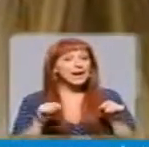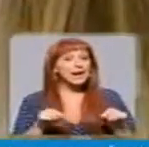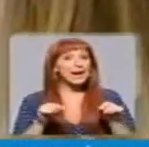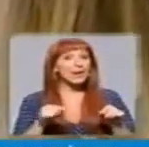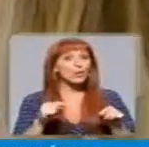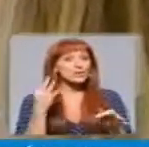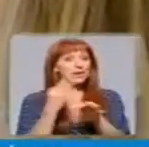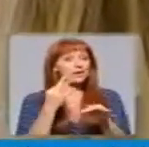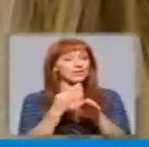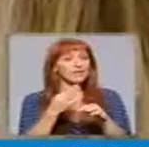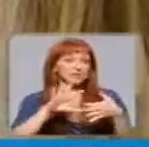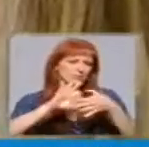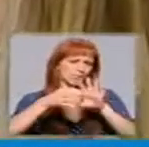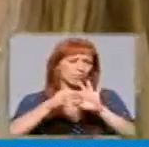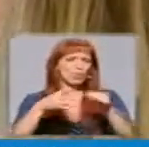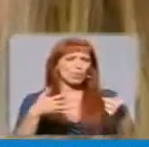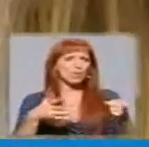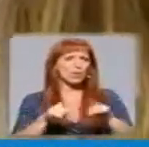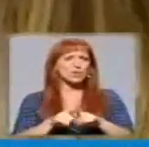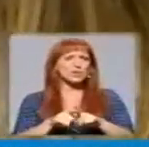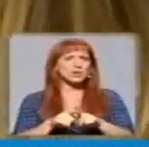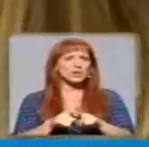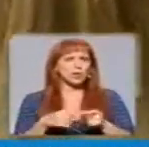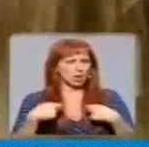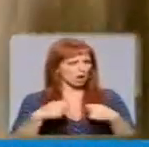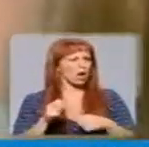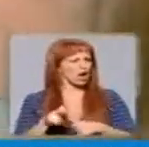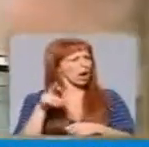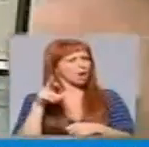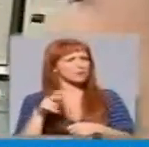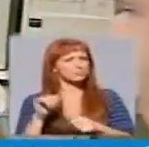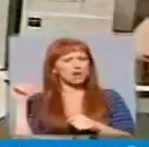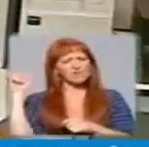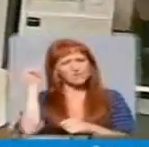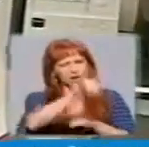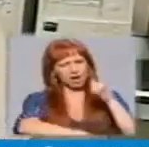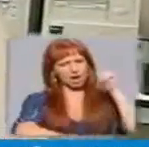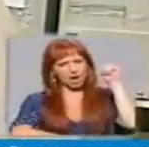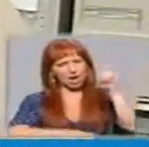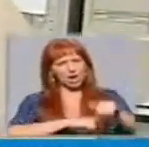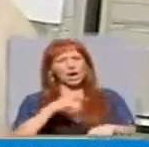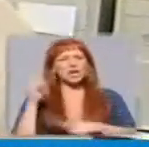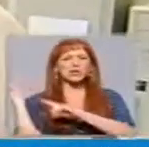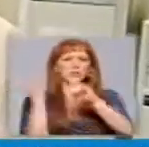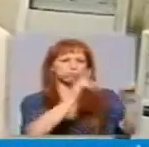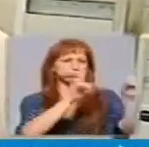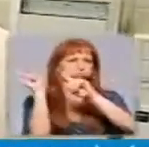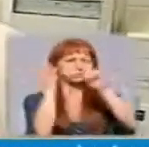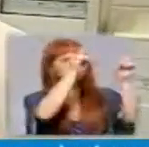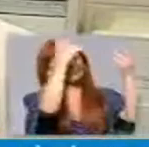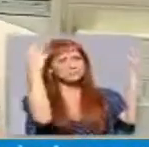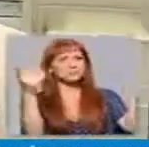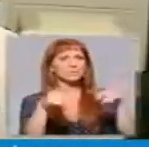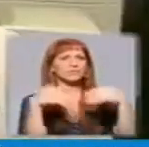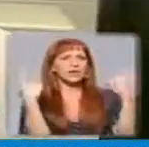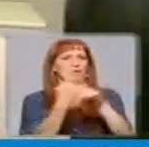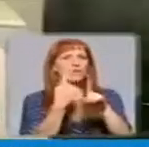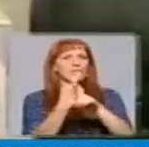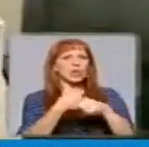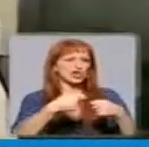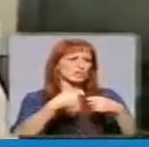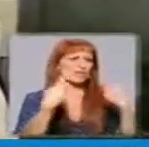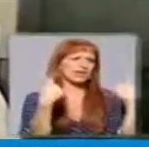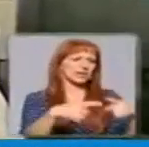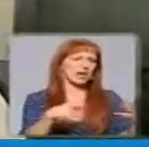este evento é um evento relativamente dispendioso em viagens tem tem deslocação ainda existem tem filhos outras